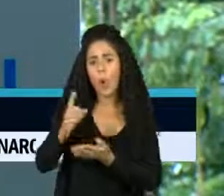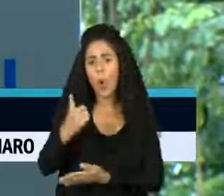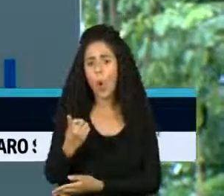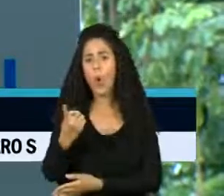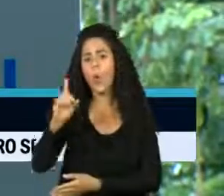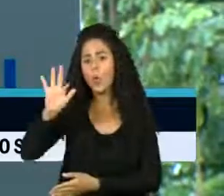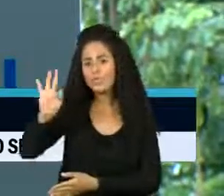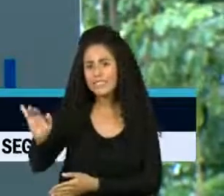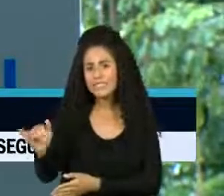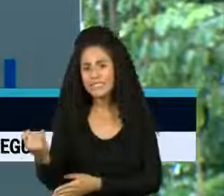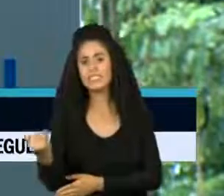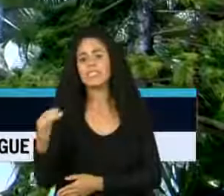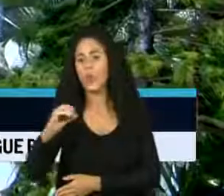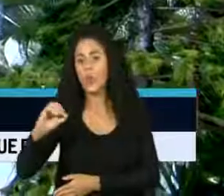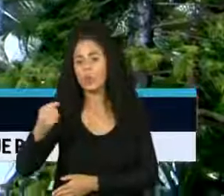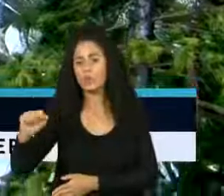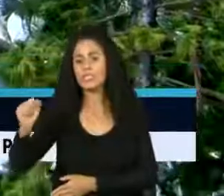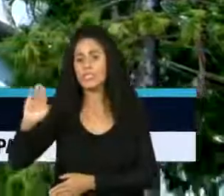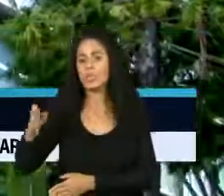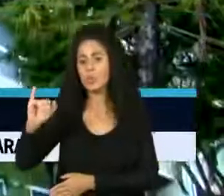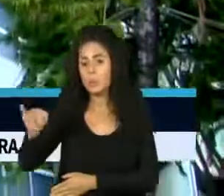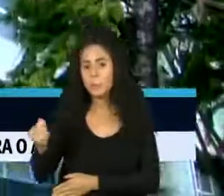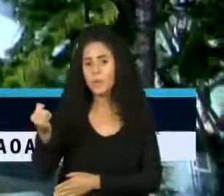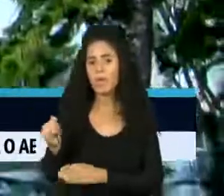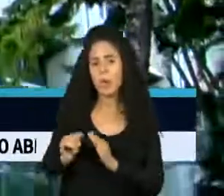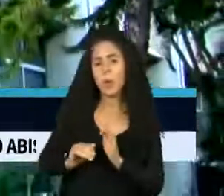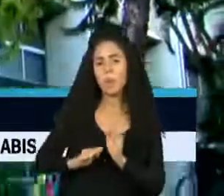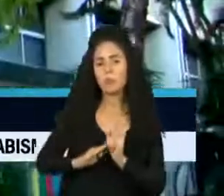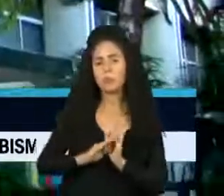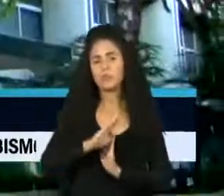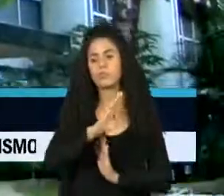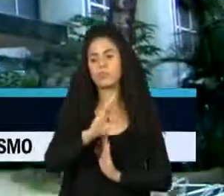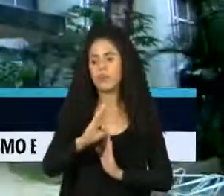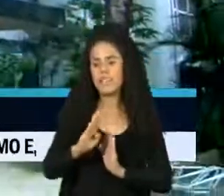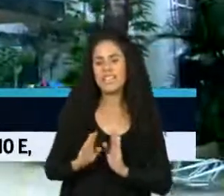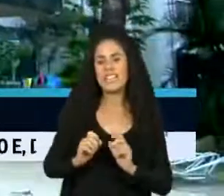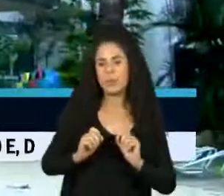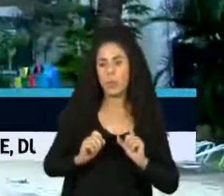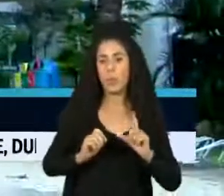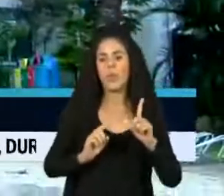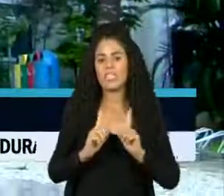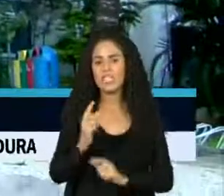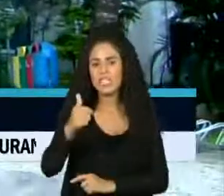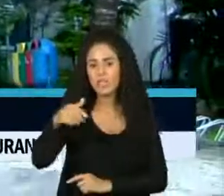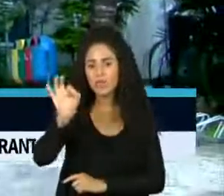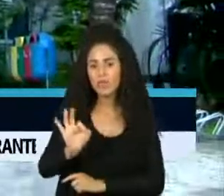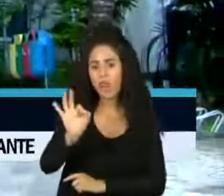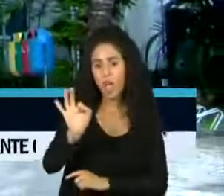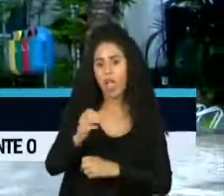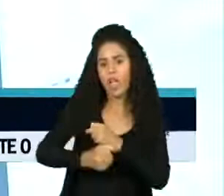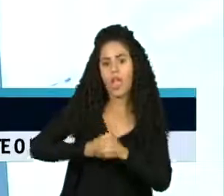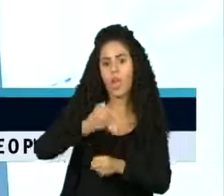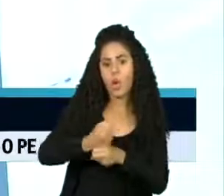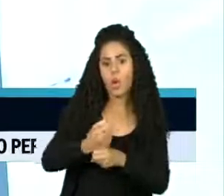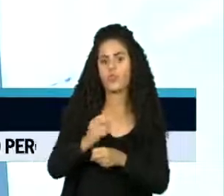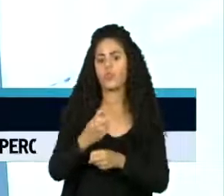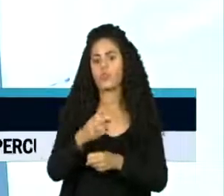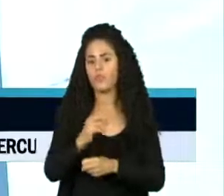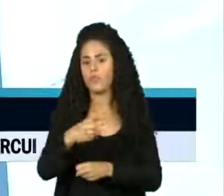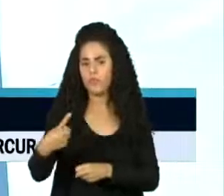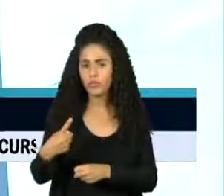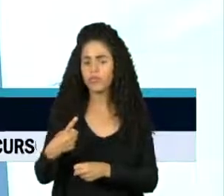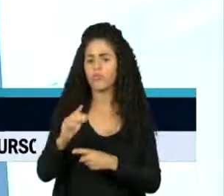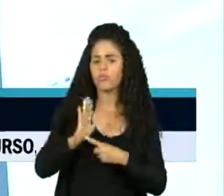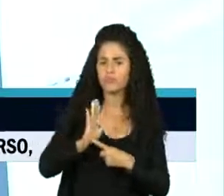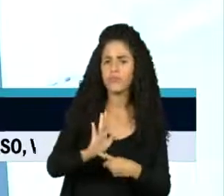R$1,8 trilhão com impostos federais. Um crescimento real de 17,3% em relação ao ano anterior e que